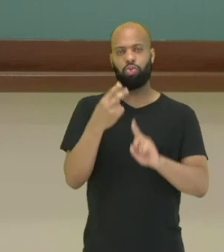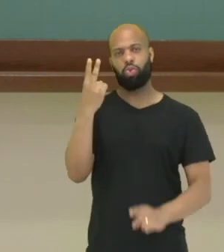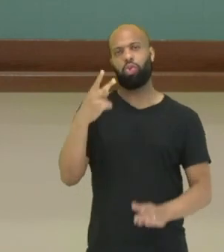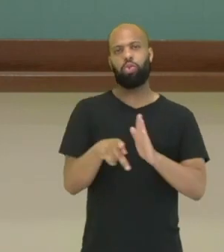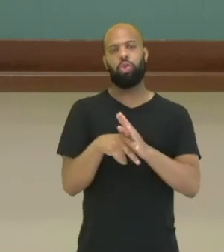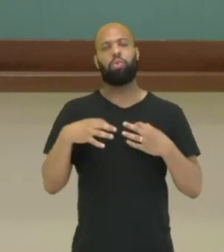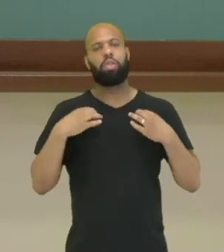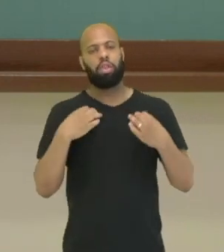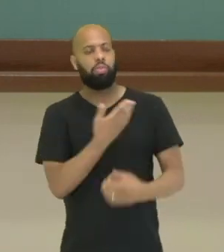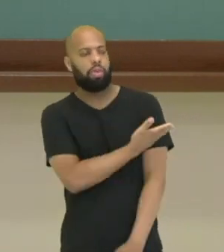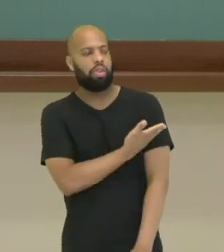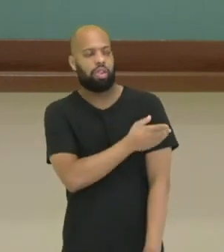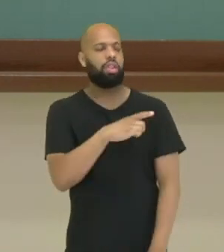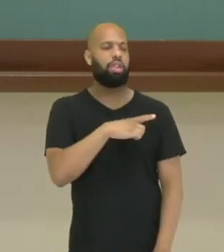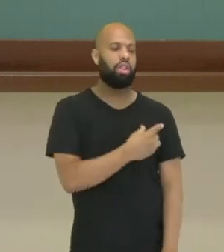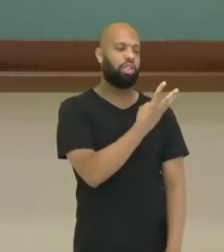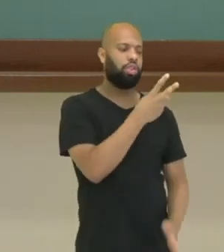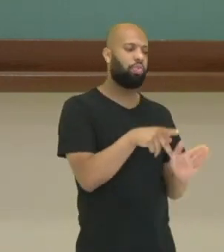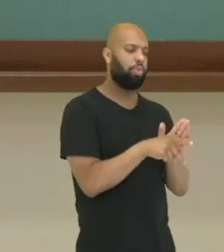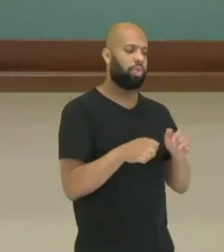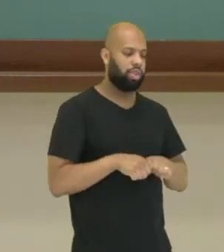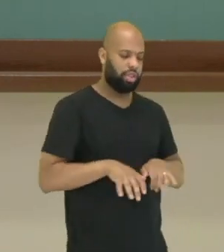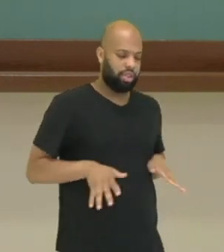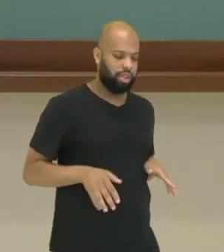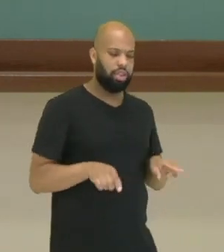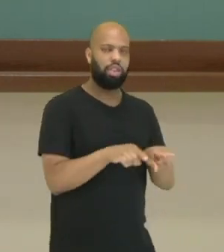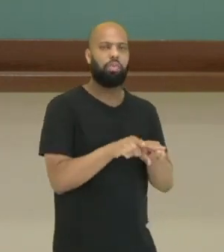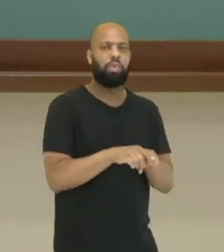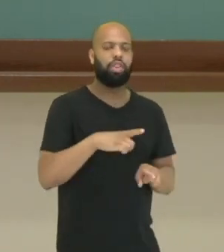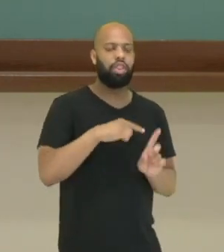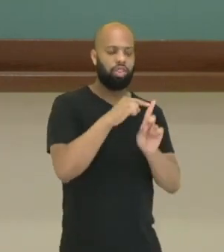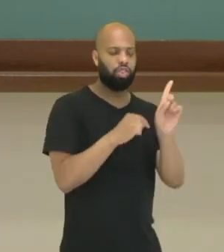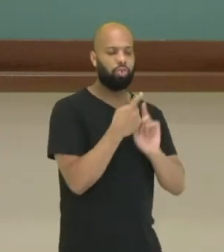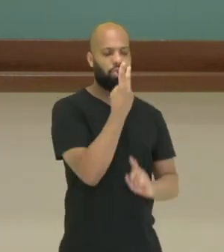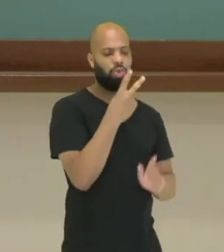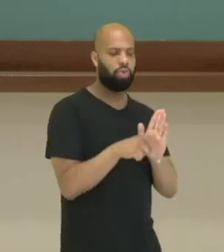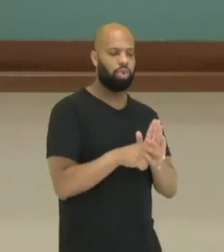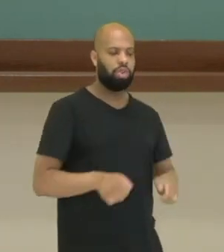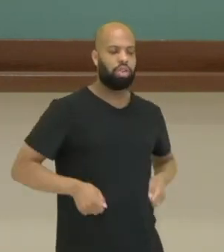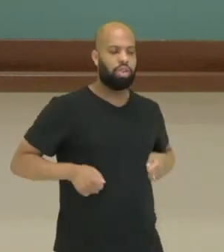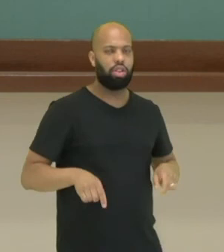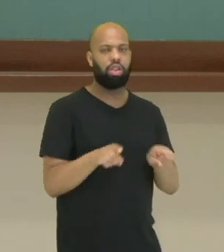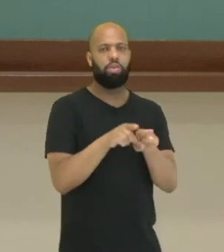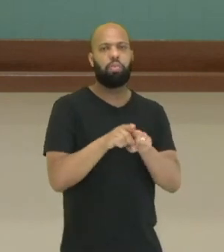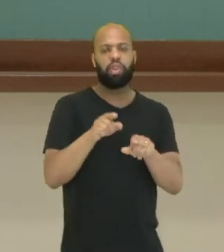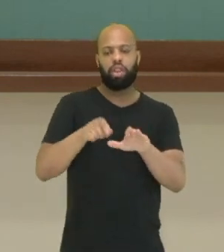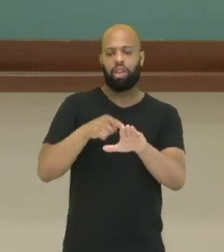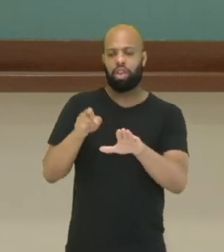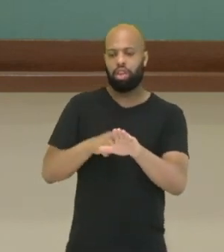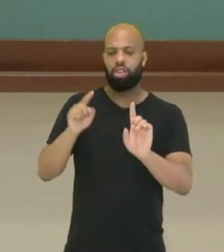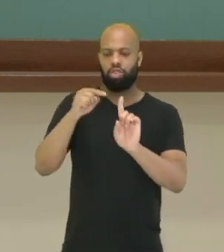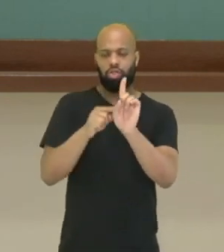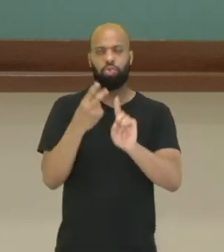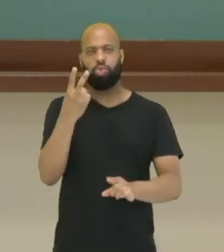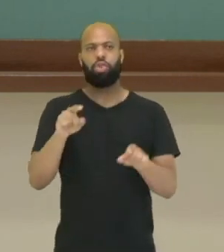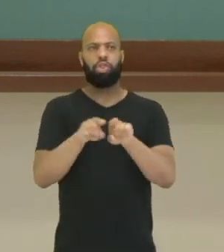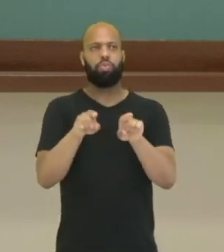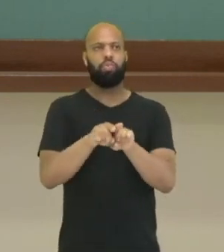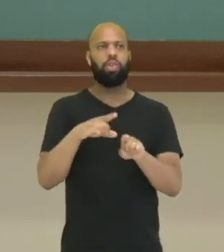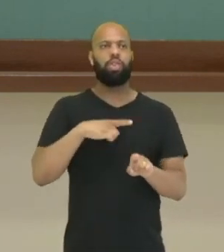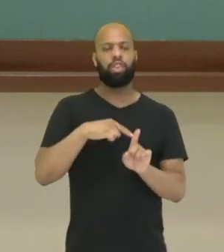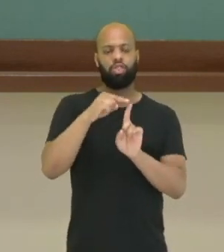camiseta, 3 tipos de saia, 2 tipos de calça, 2 tipos de sandália, 2 tipos